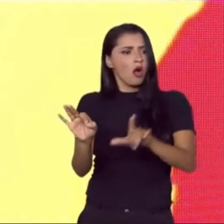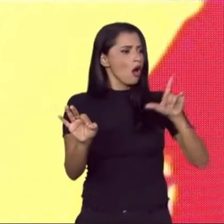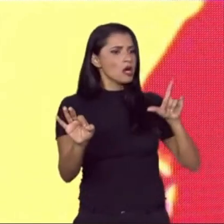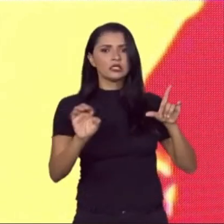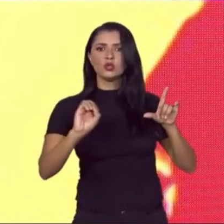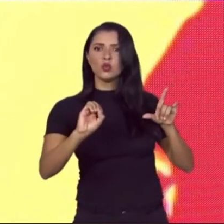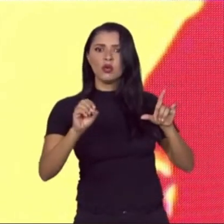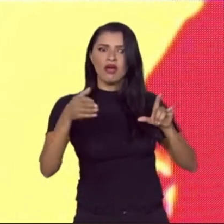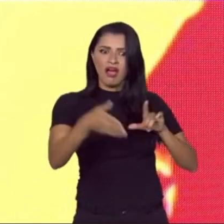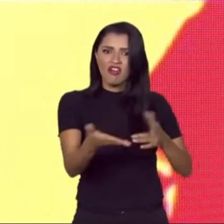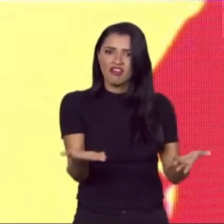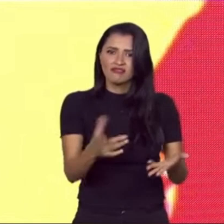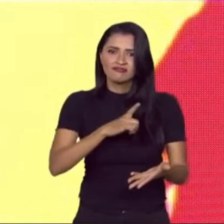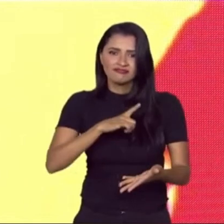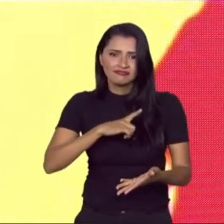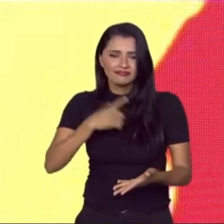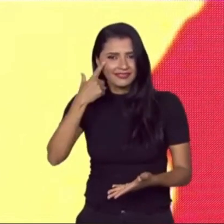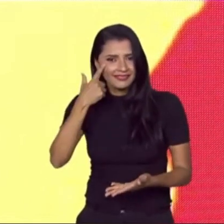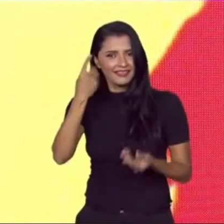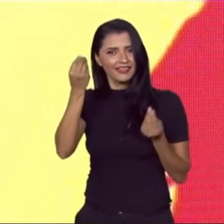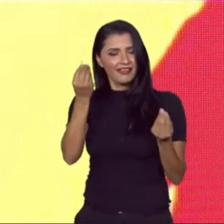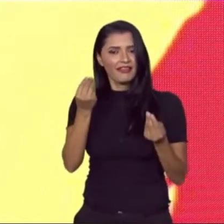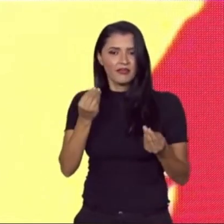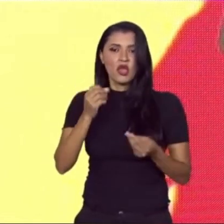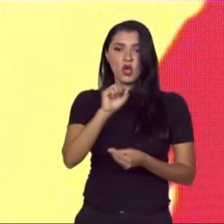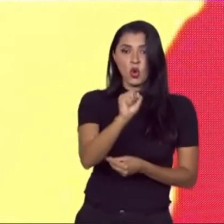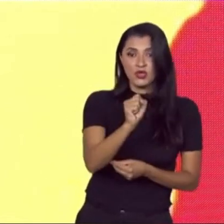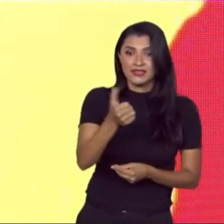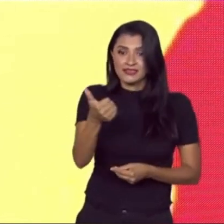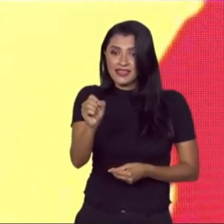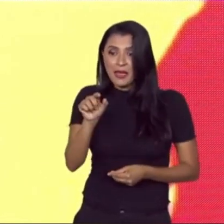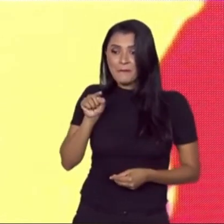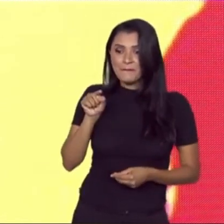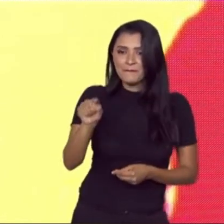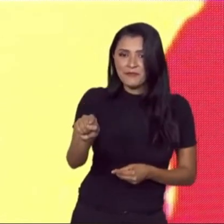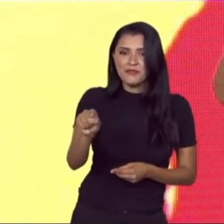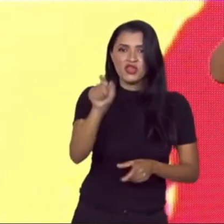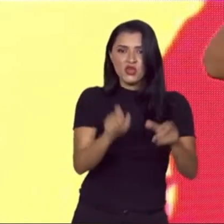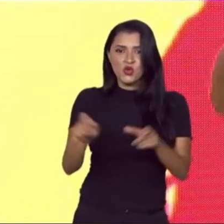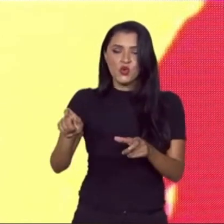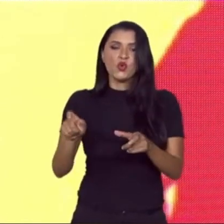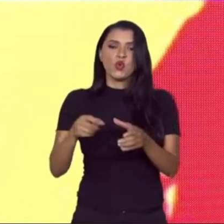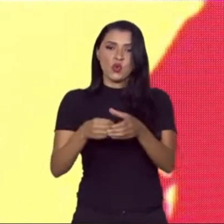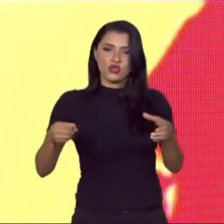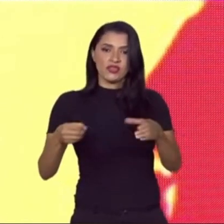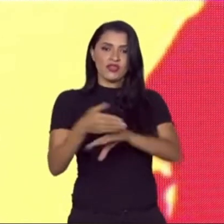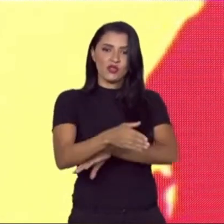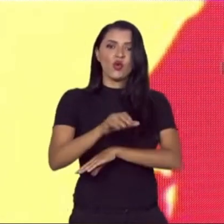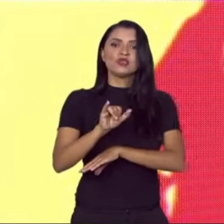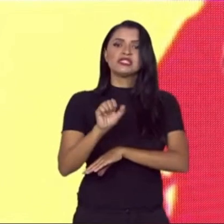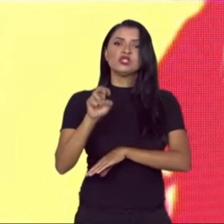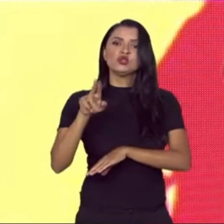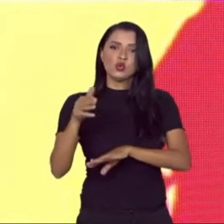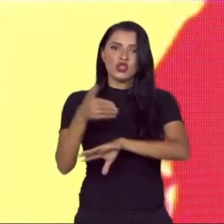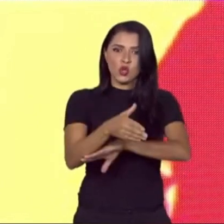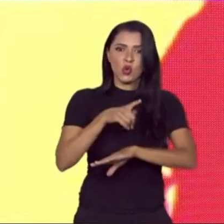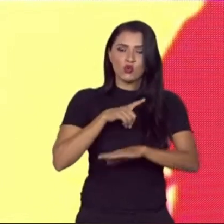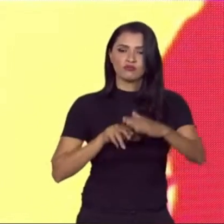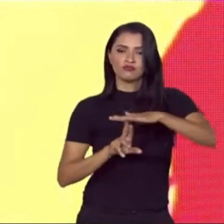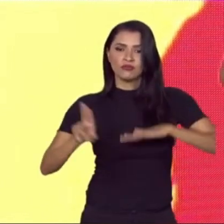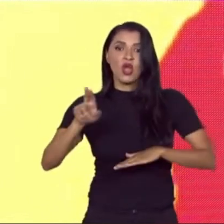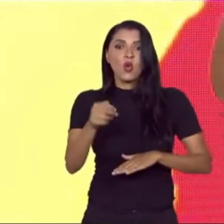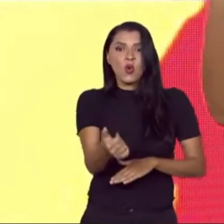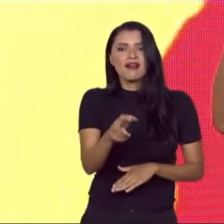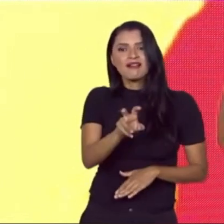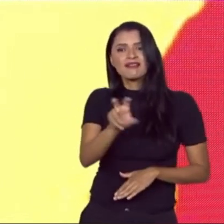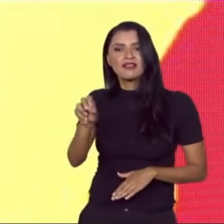nossas universidades. Vocês terem uma ideia, dos 810 mil cotistas que ingressaram no SISU, pelo SISU, quase 500